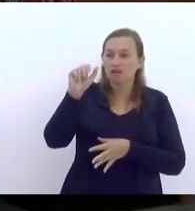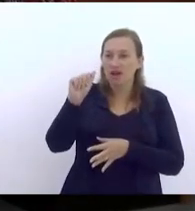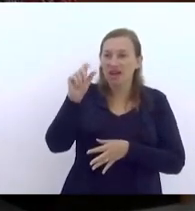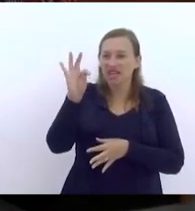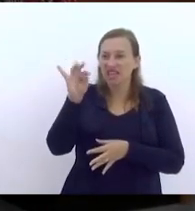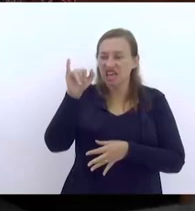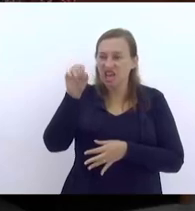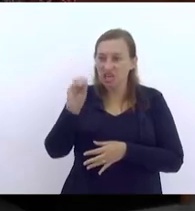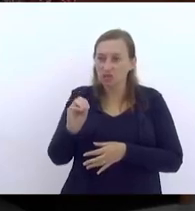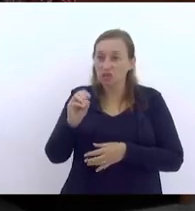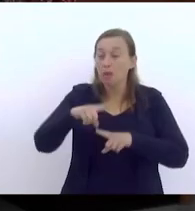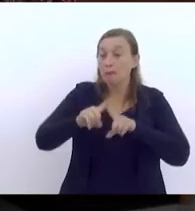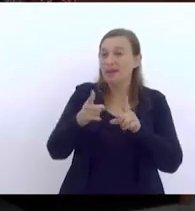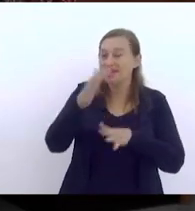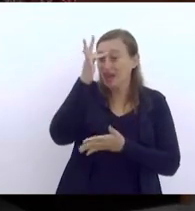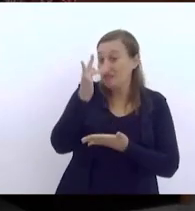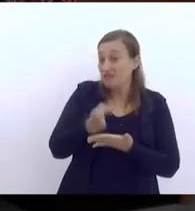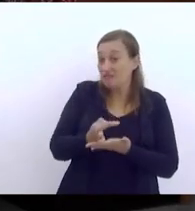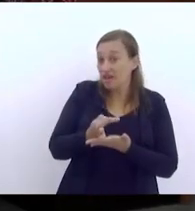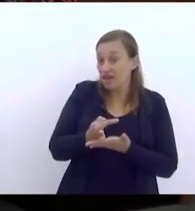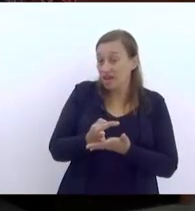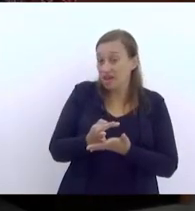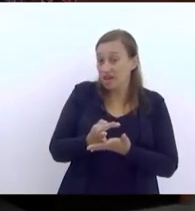Mas a fé, ela está